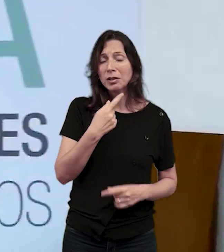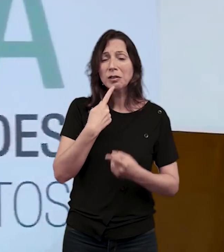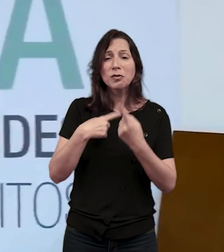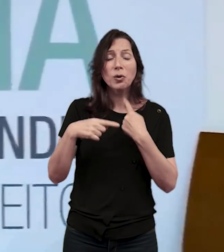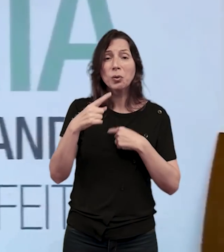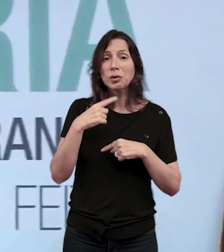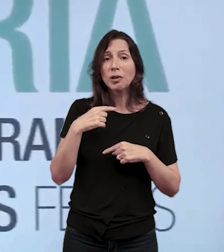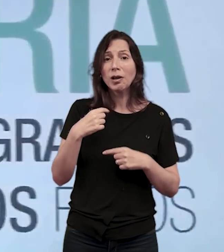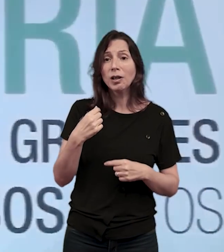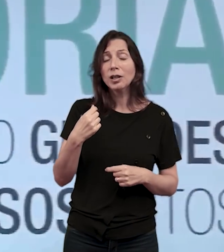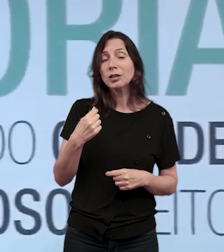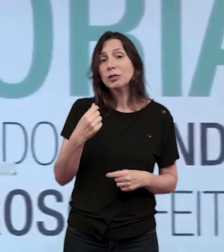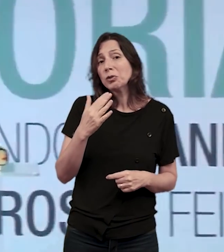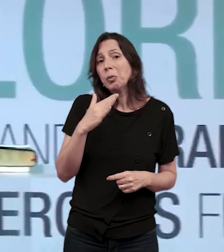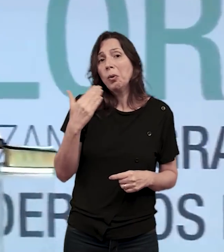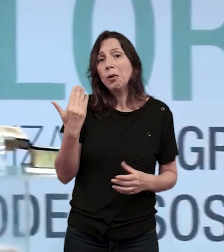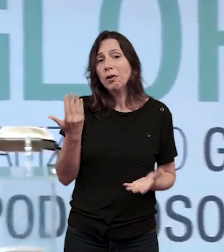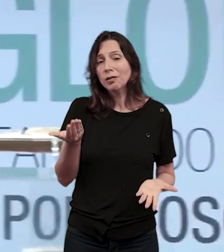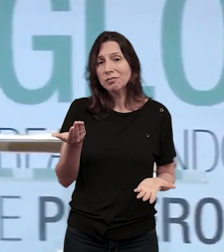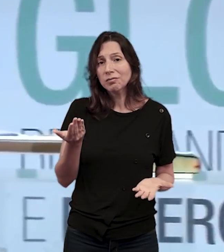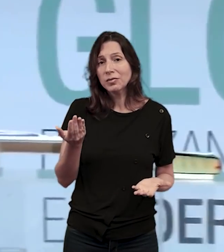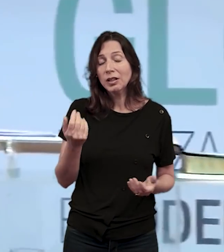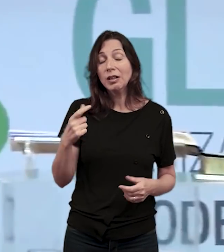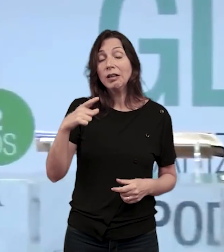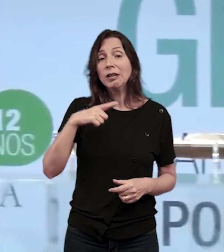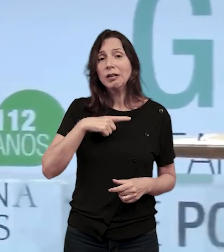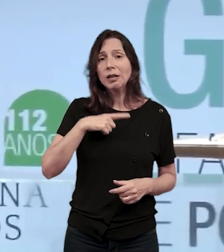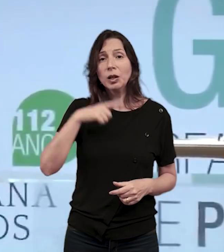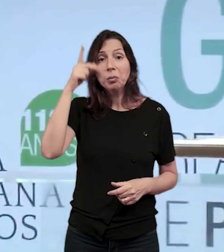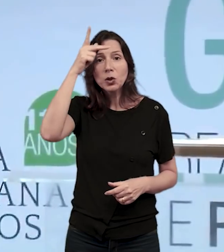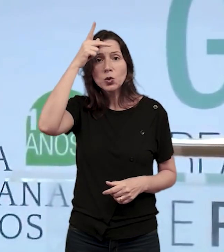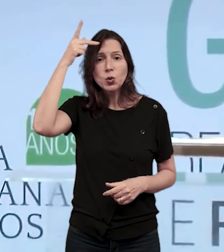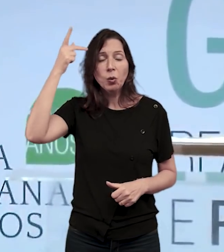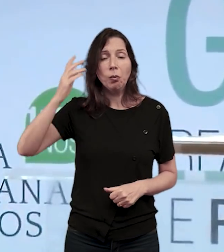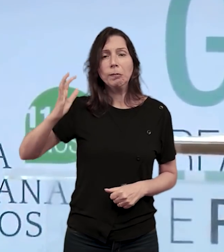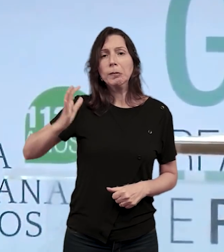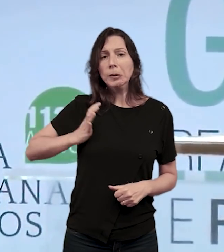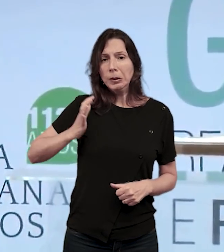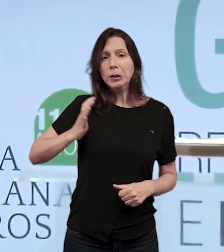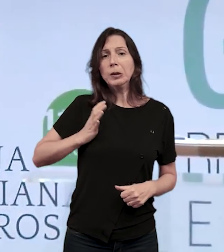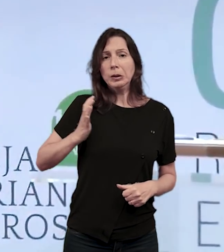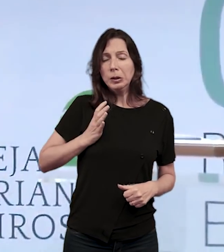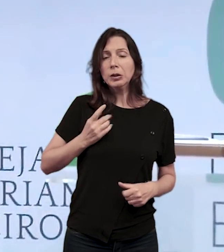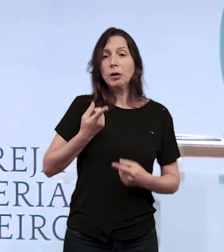Tem gente aí nadando em dinheiro, pulando do 10º andar de um prédio.